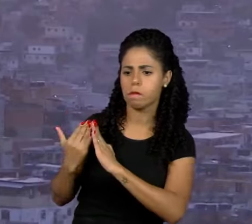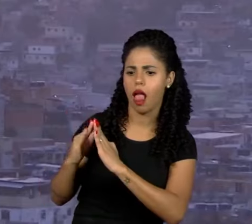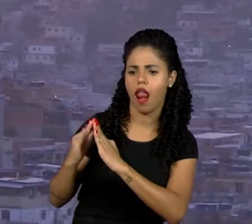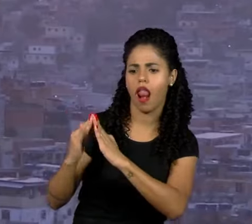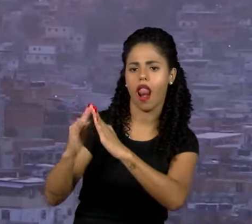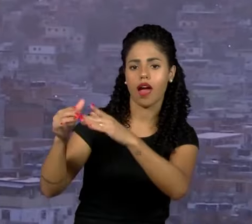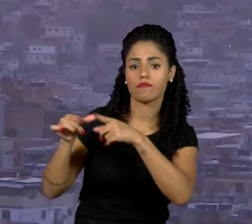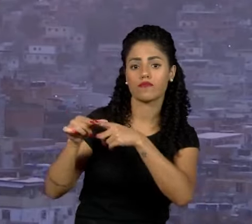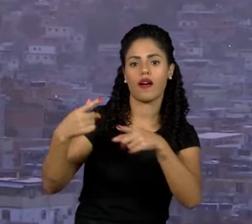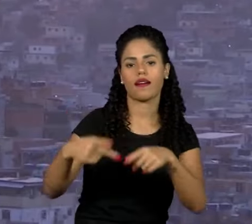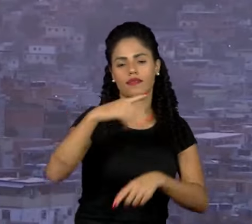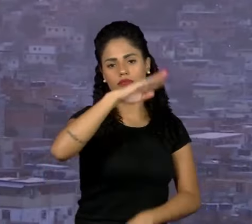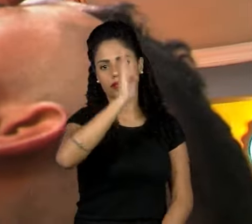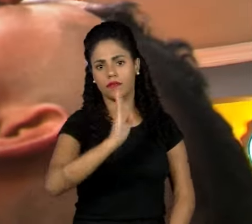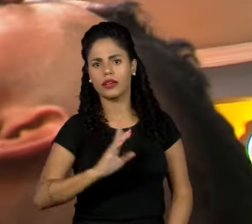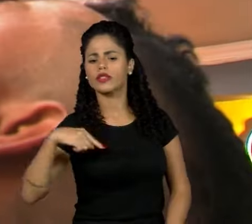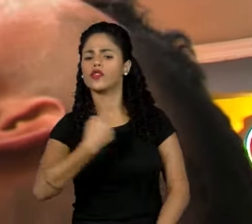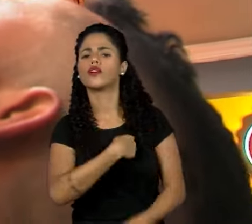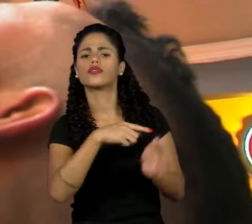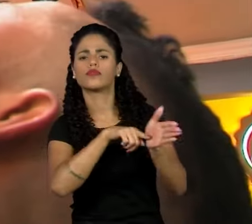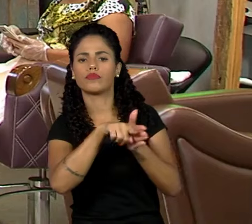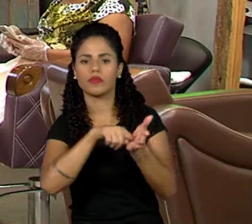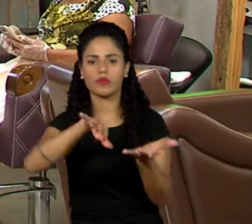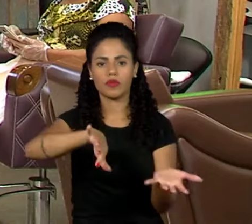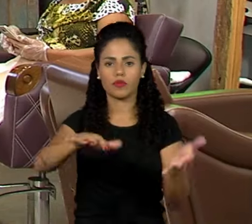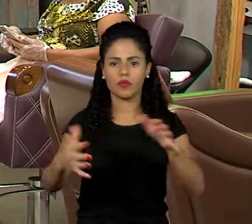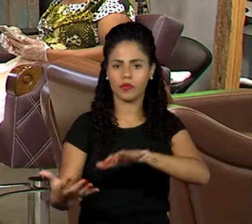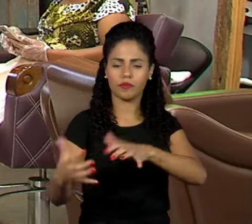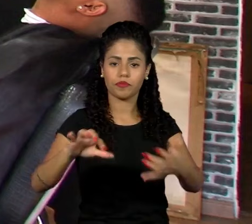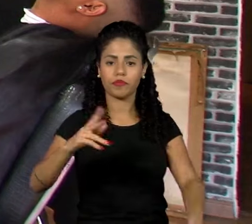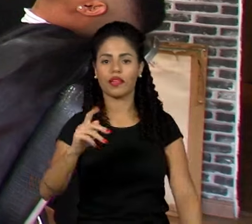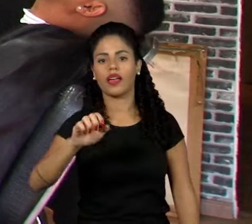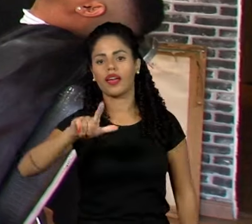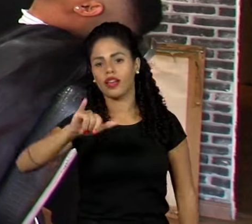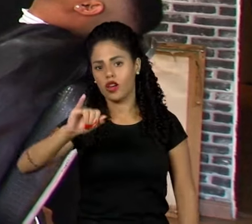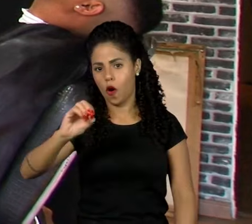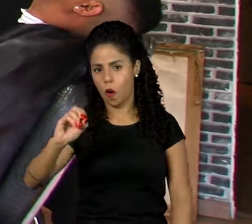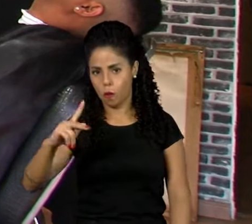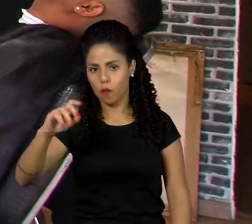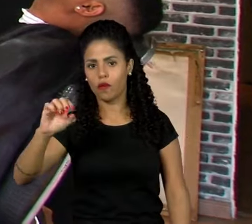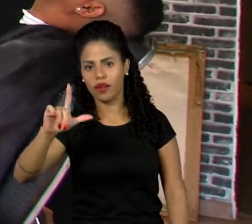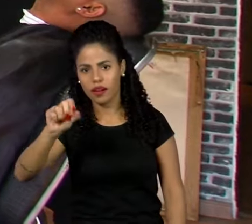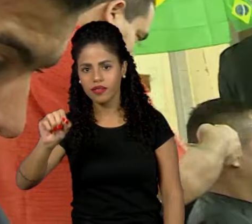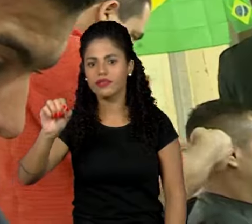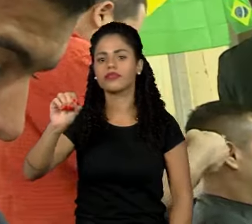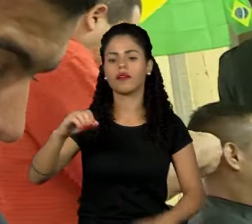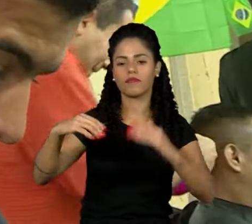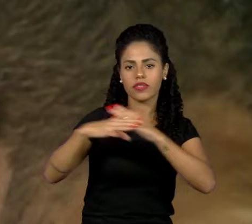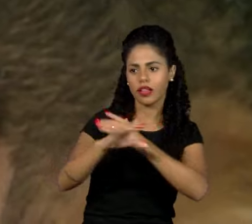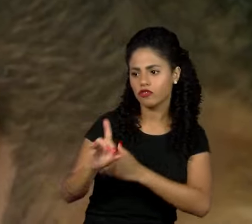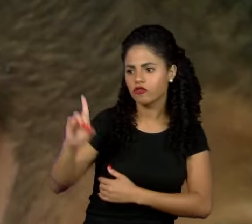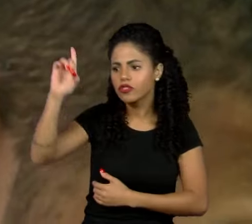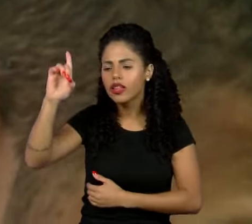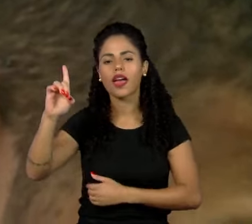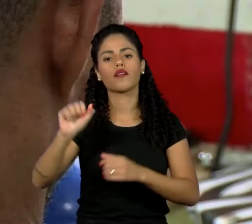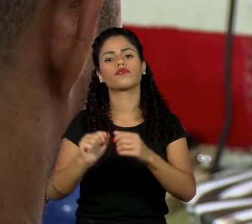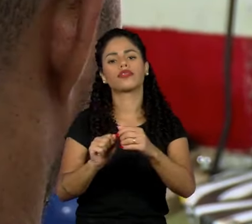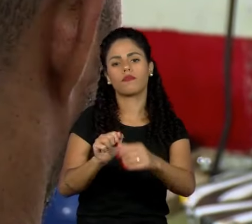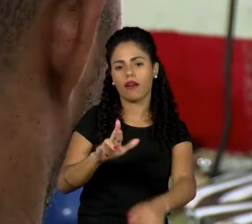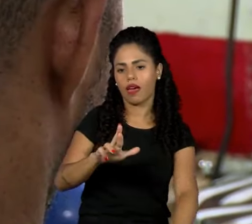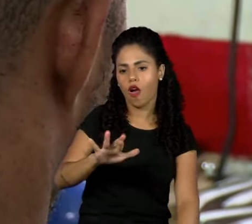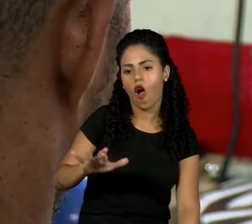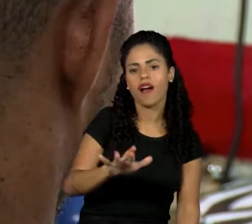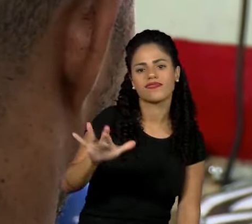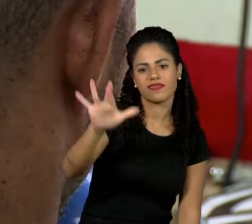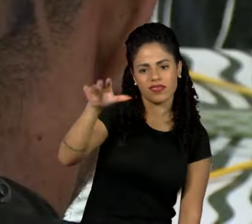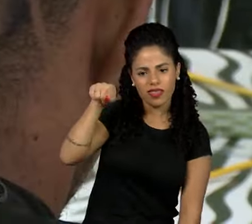do Brasil. A gente pesquisou Paraisópolis, Heliópolis, Cidade de Deus, Rocinha, entre outras comunidades. O